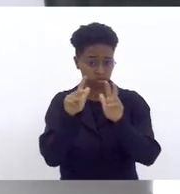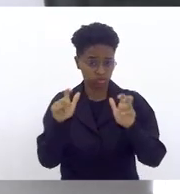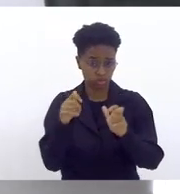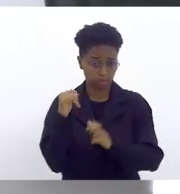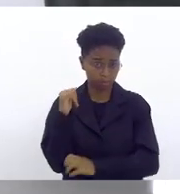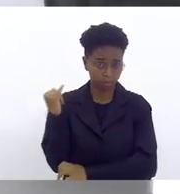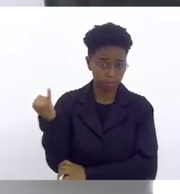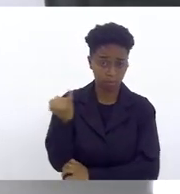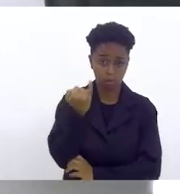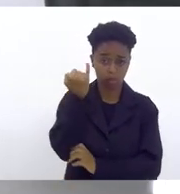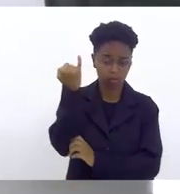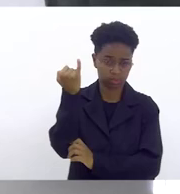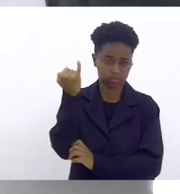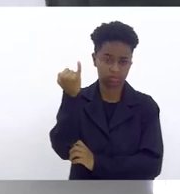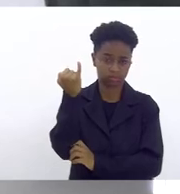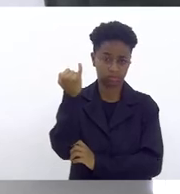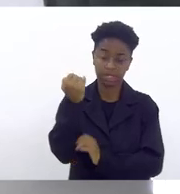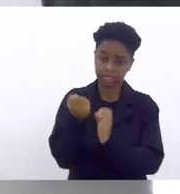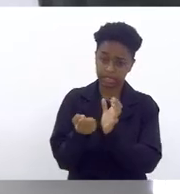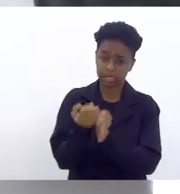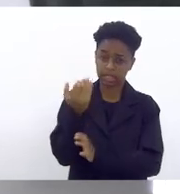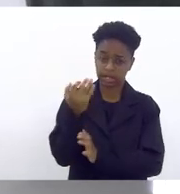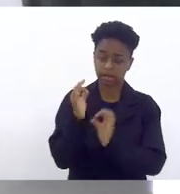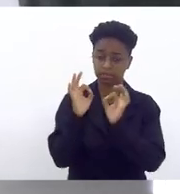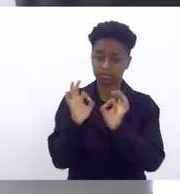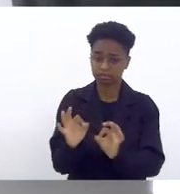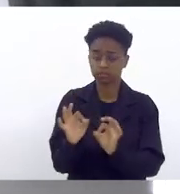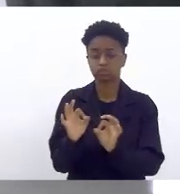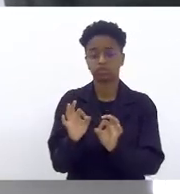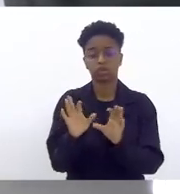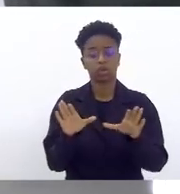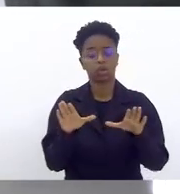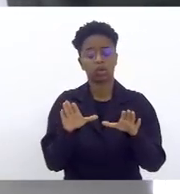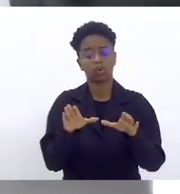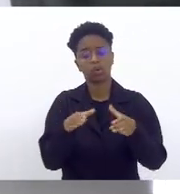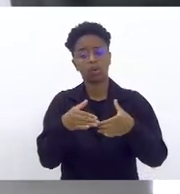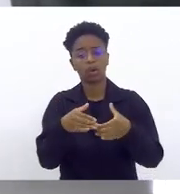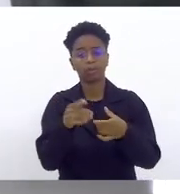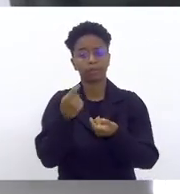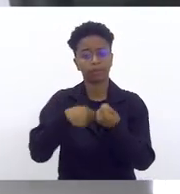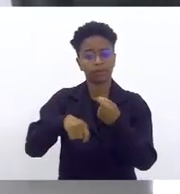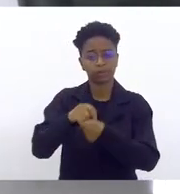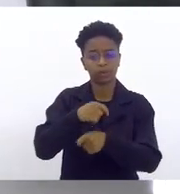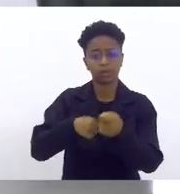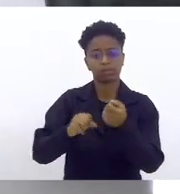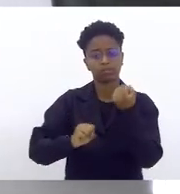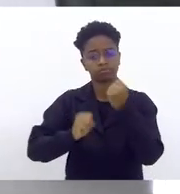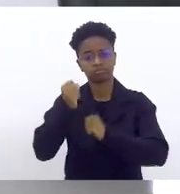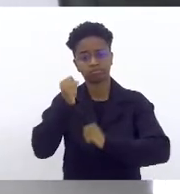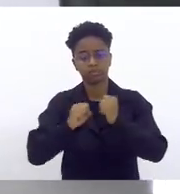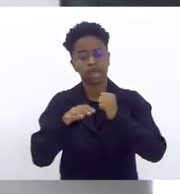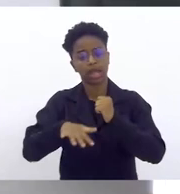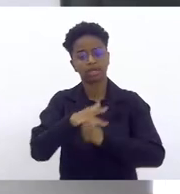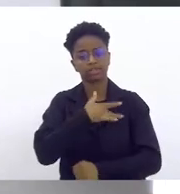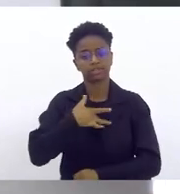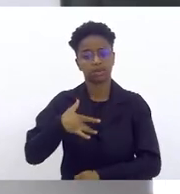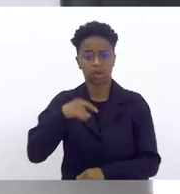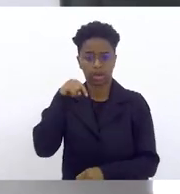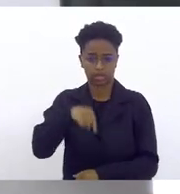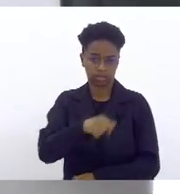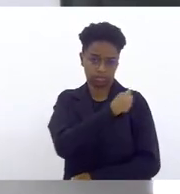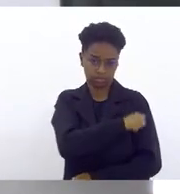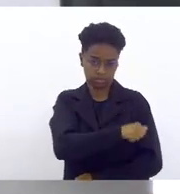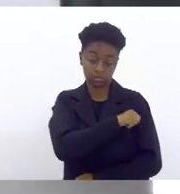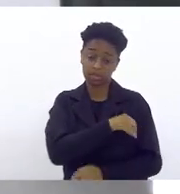de se criar o complexo econômico industrial da saúde no estado do Rio de Janeiro e de todo esse terreno